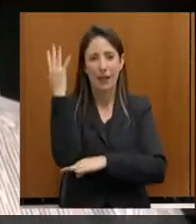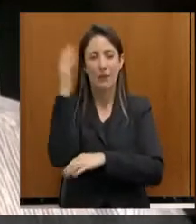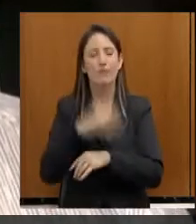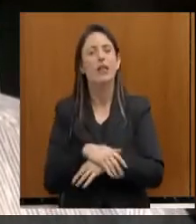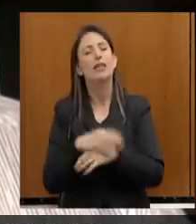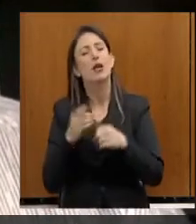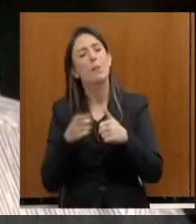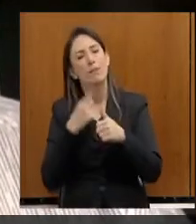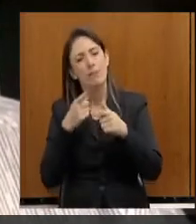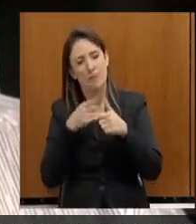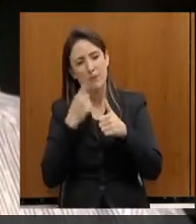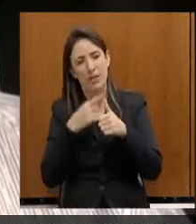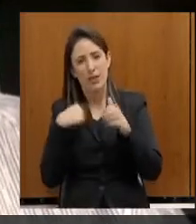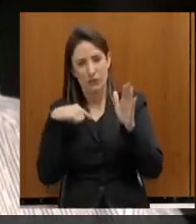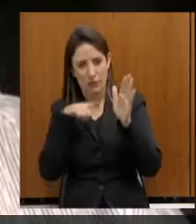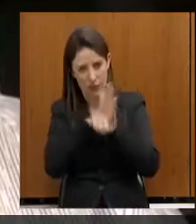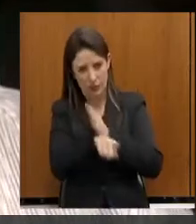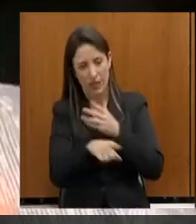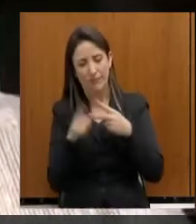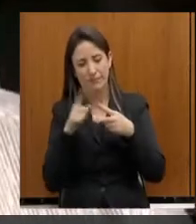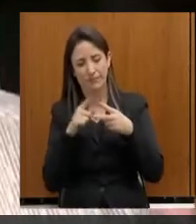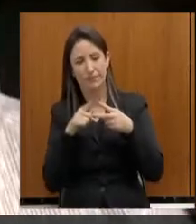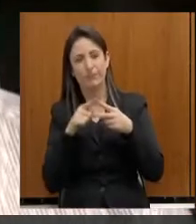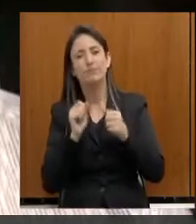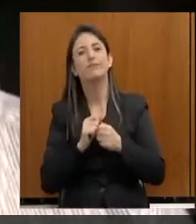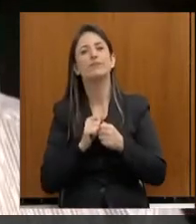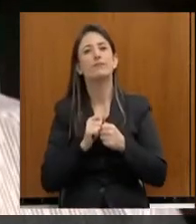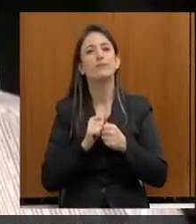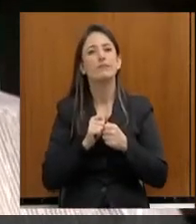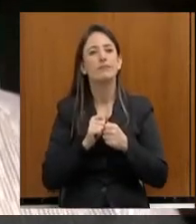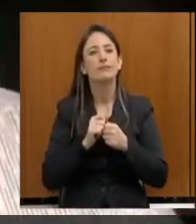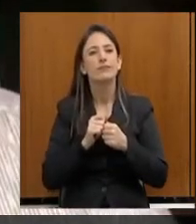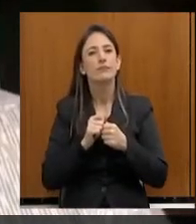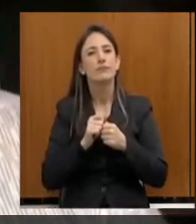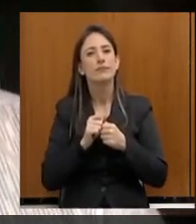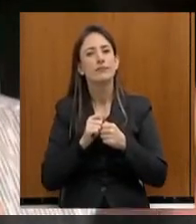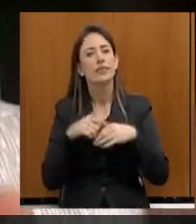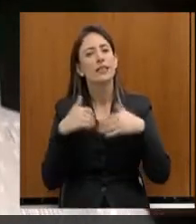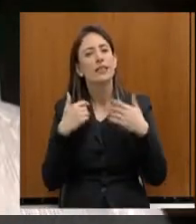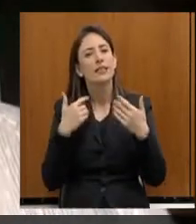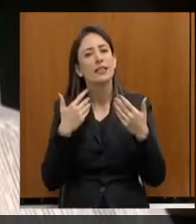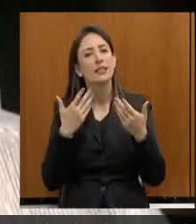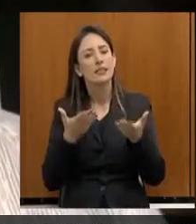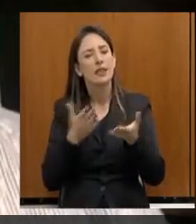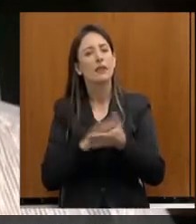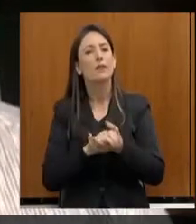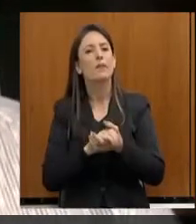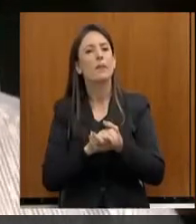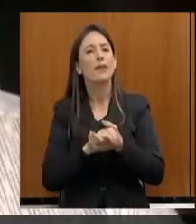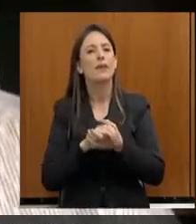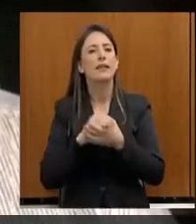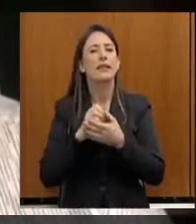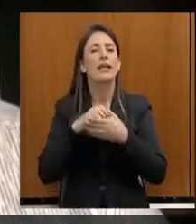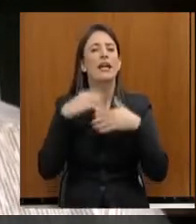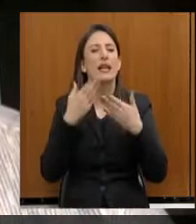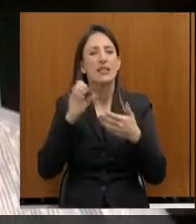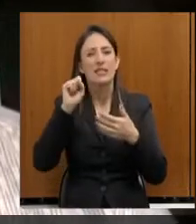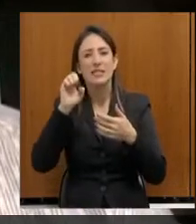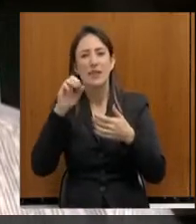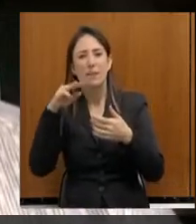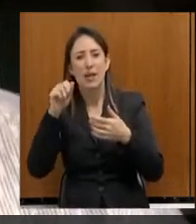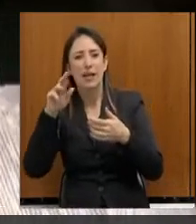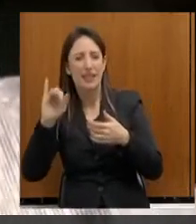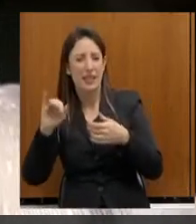é Deveras mesmo e é assim mais ela está sendo desburocratizada